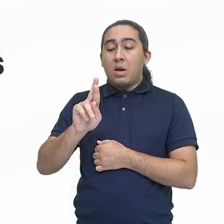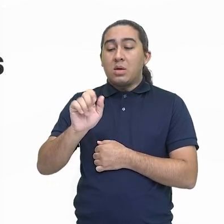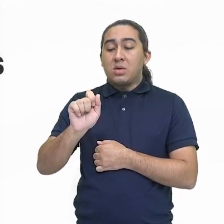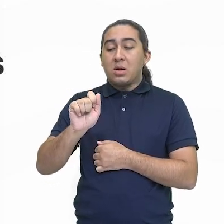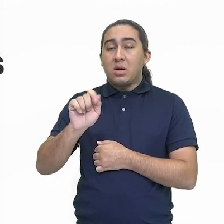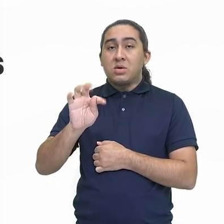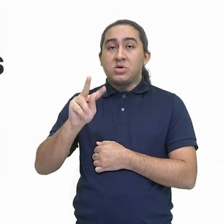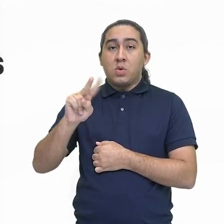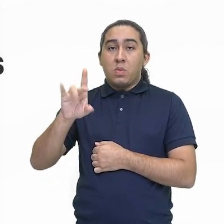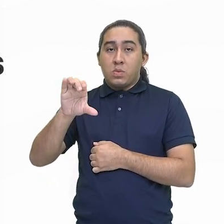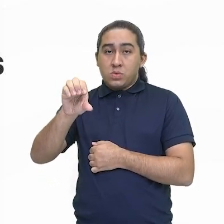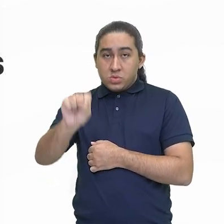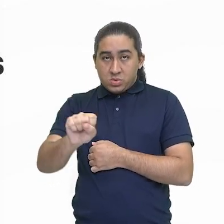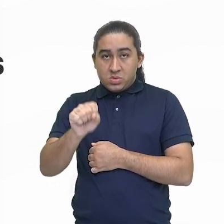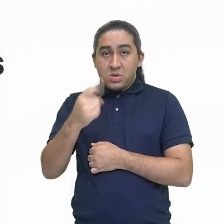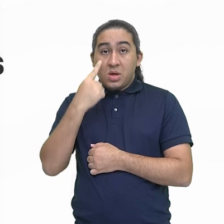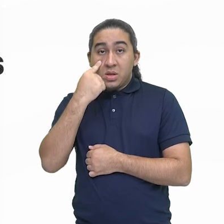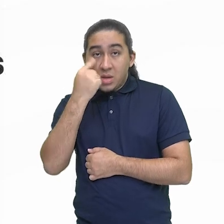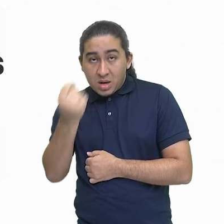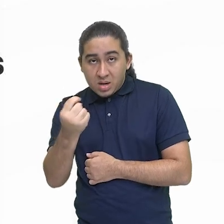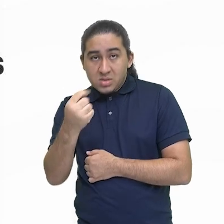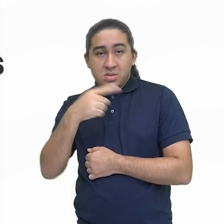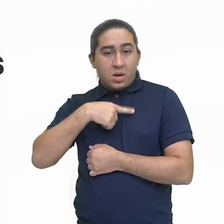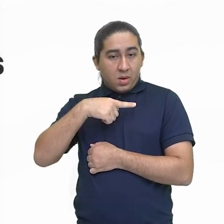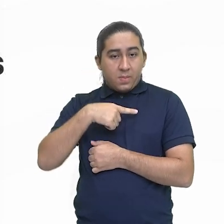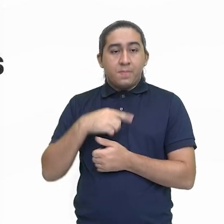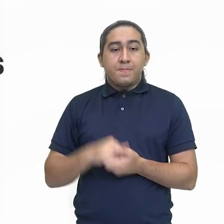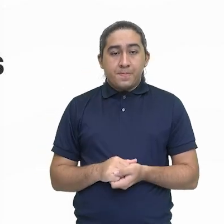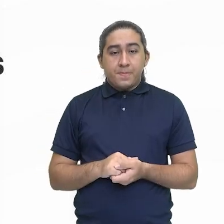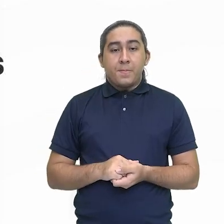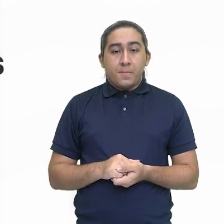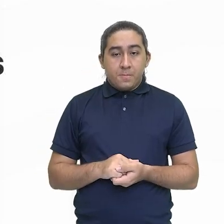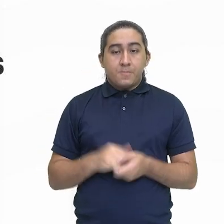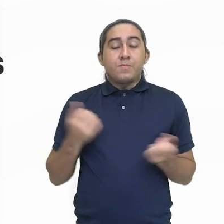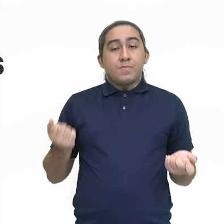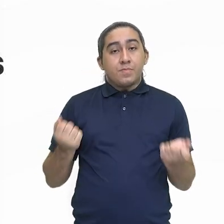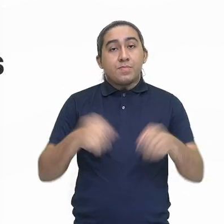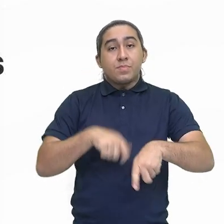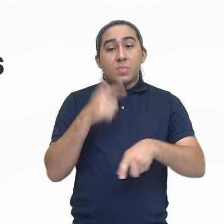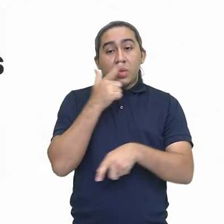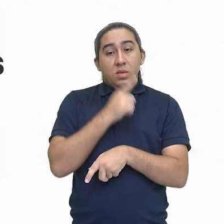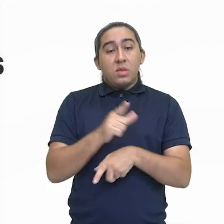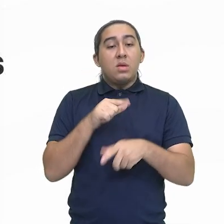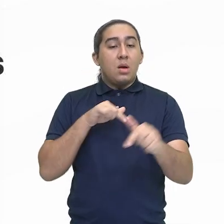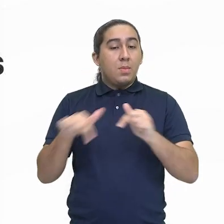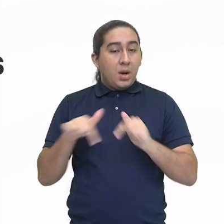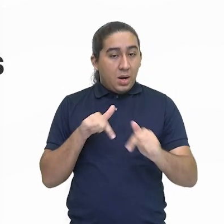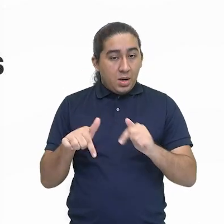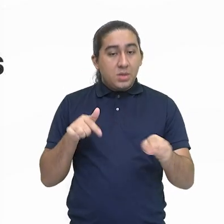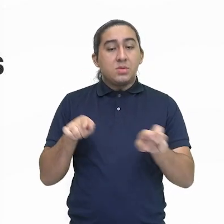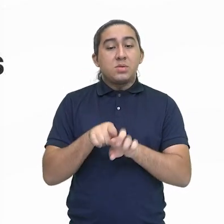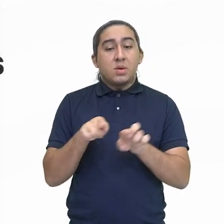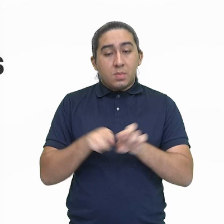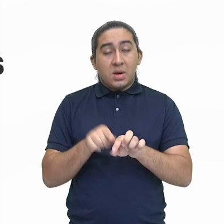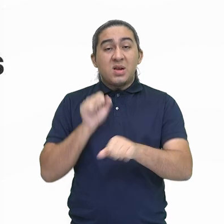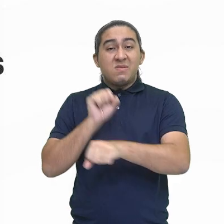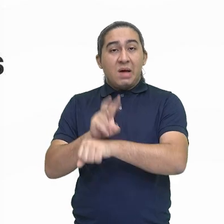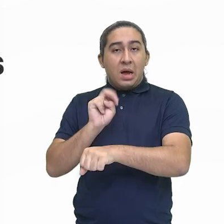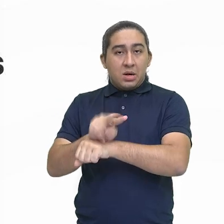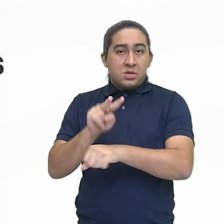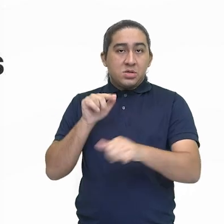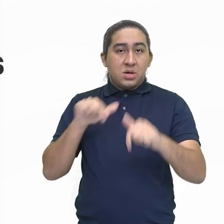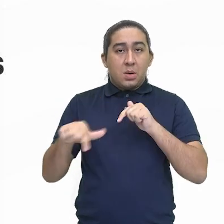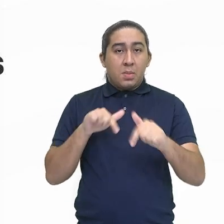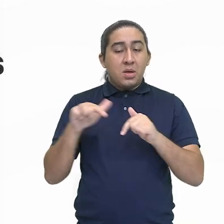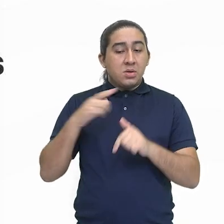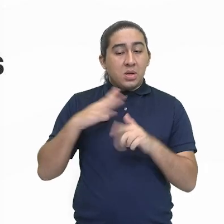fatores atrativos. Então, nós temos aí a possibilidade de conseguir emprego, né, que é a oferta de emprego que vai